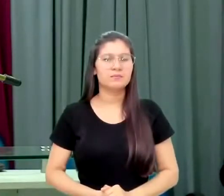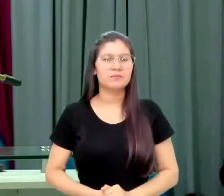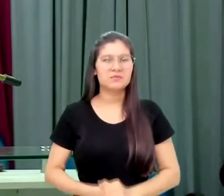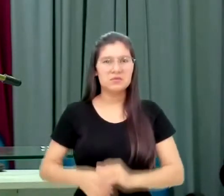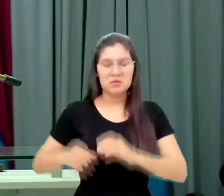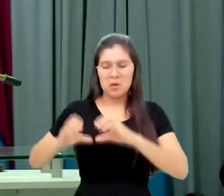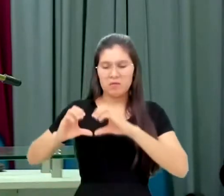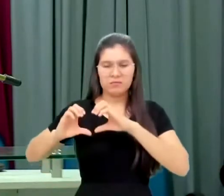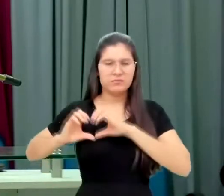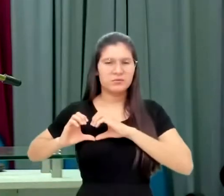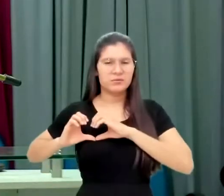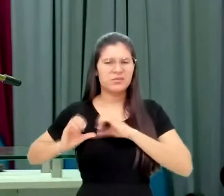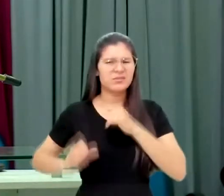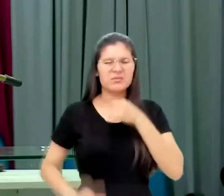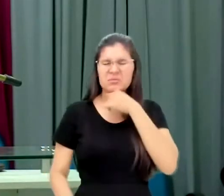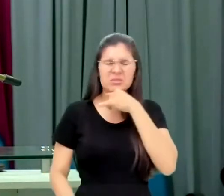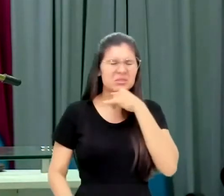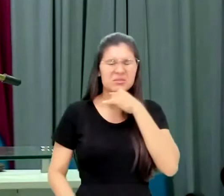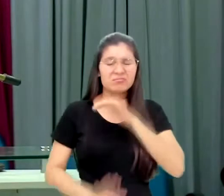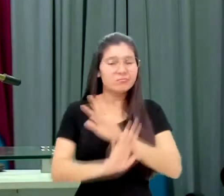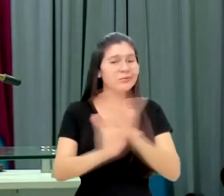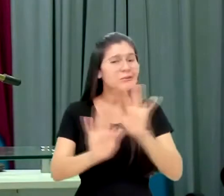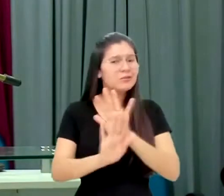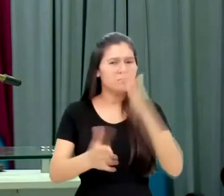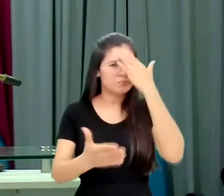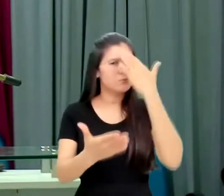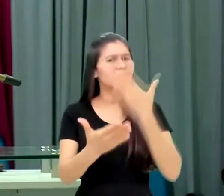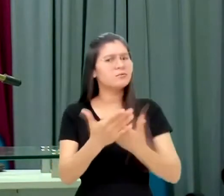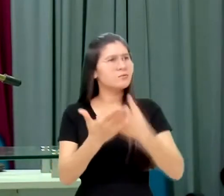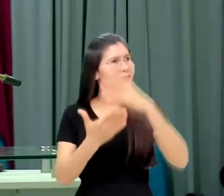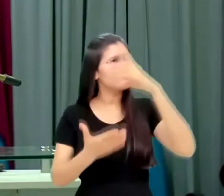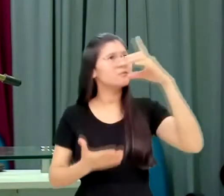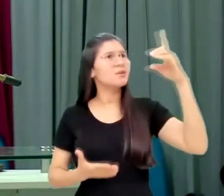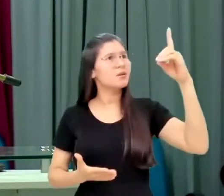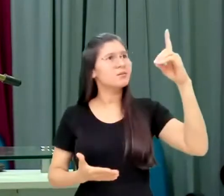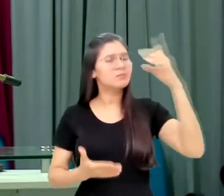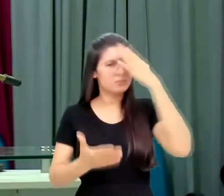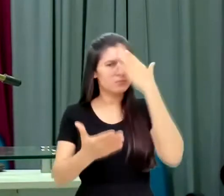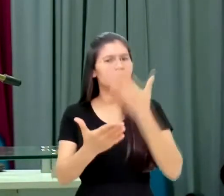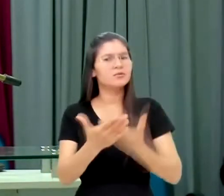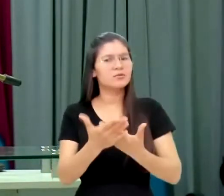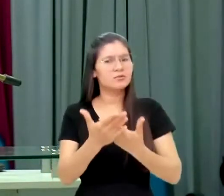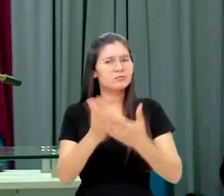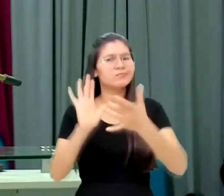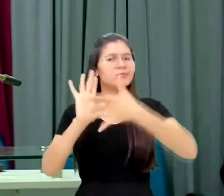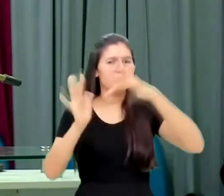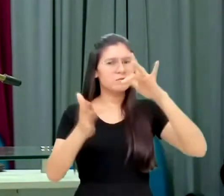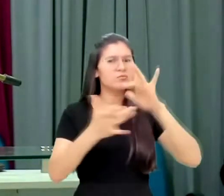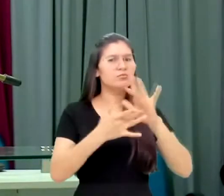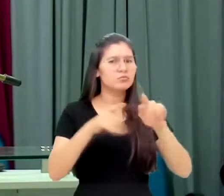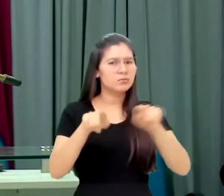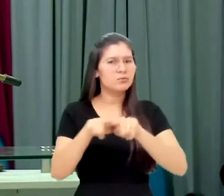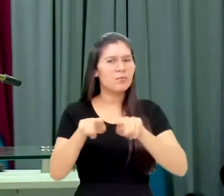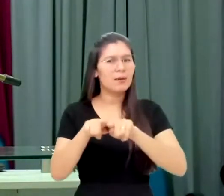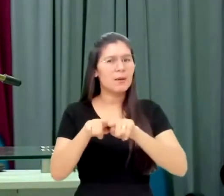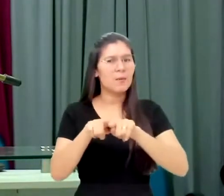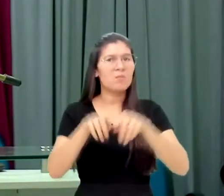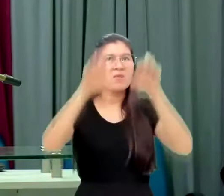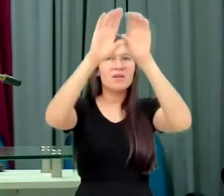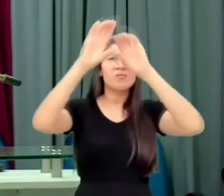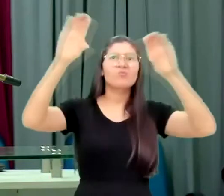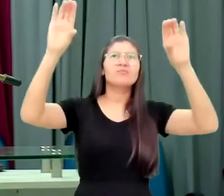coração, credes em Deus, crede também em mim. Na casa de meu pai há